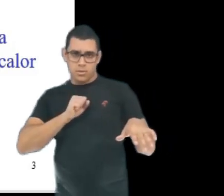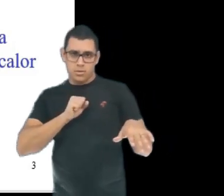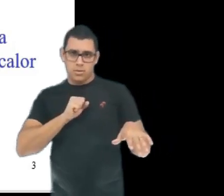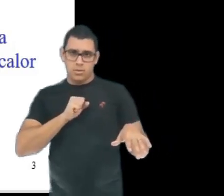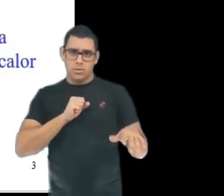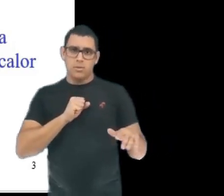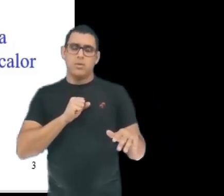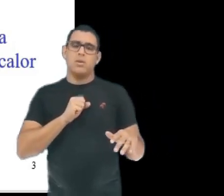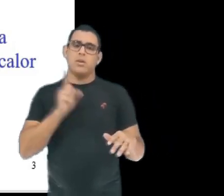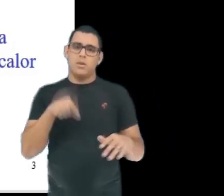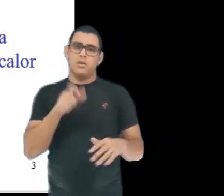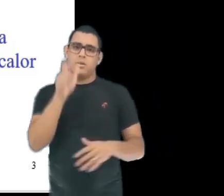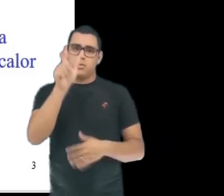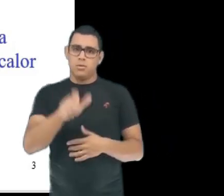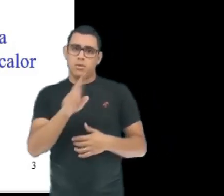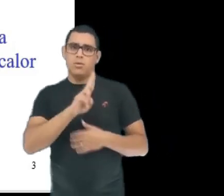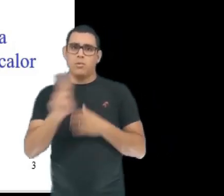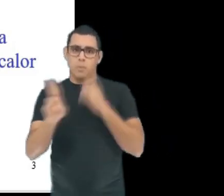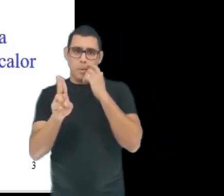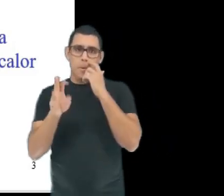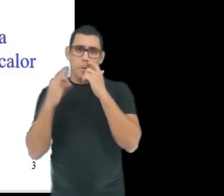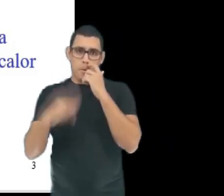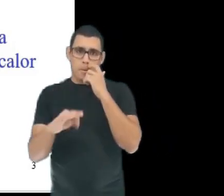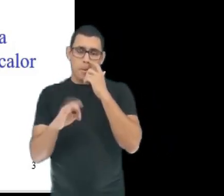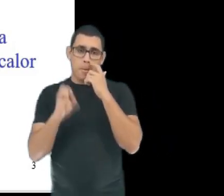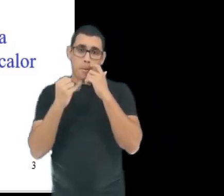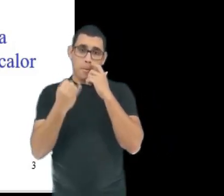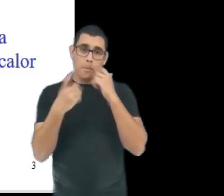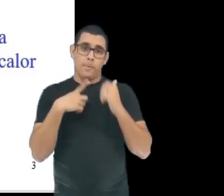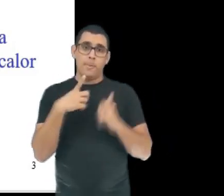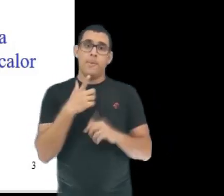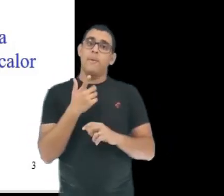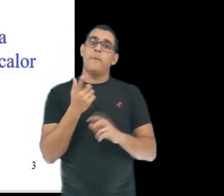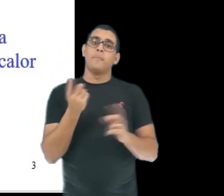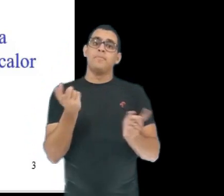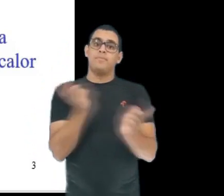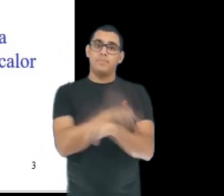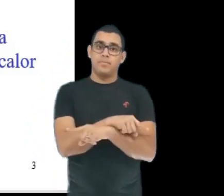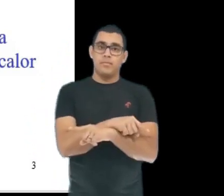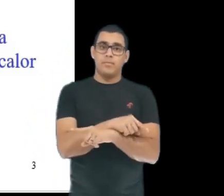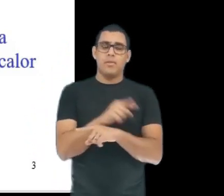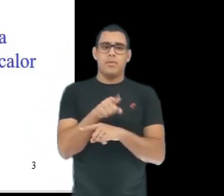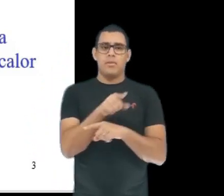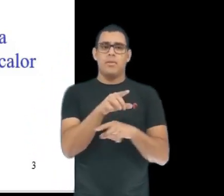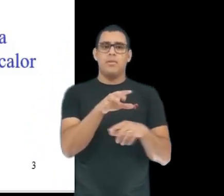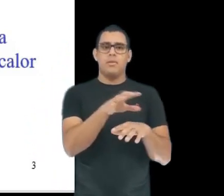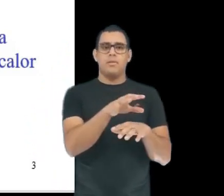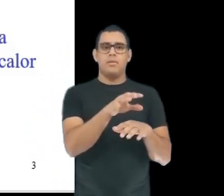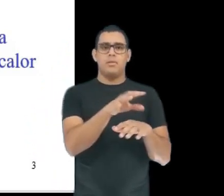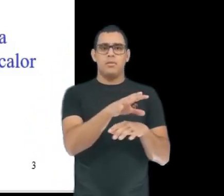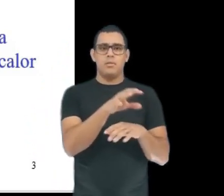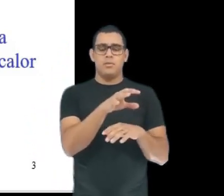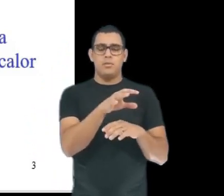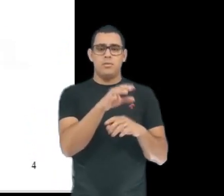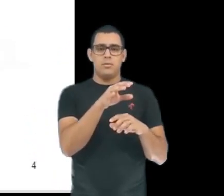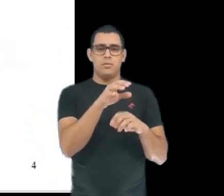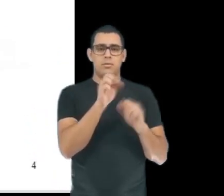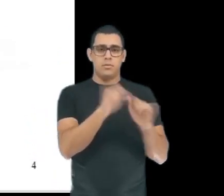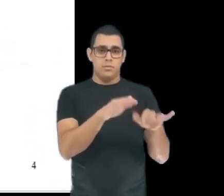determinada denominação. Se ela liberou mais do que absorveu, ela tem outra classificação,